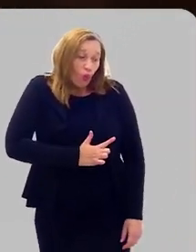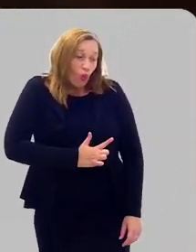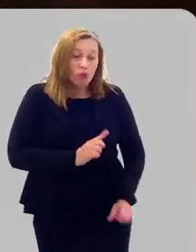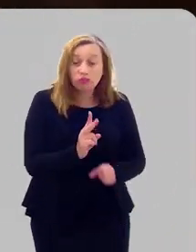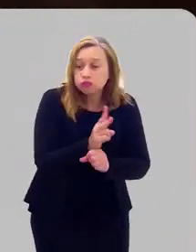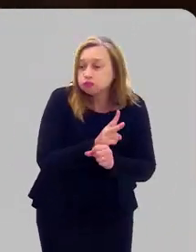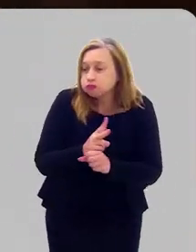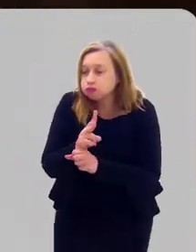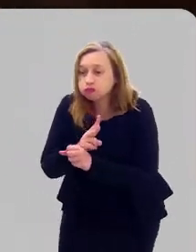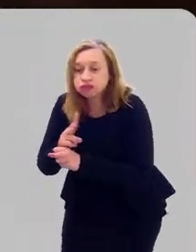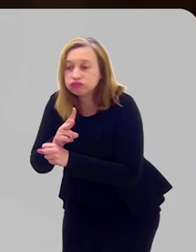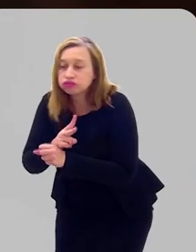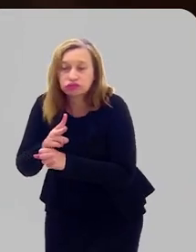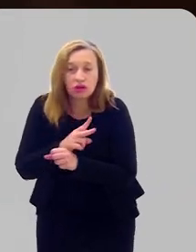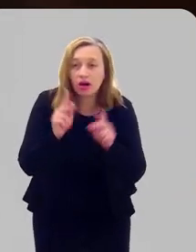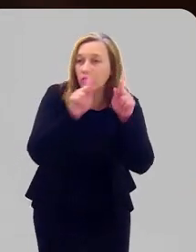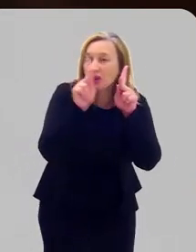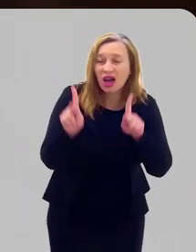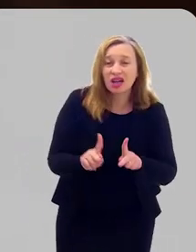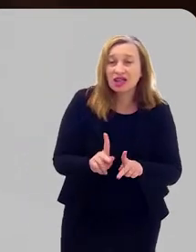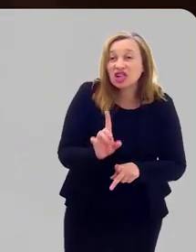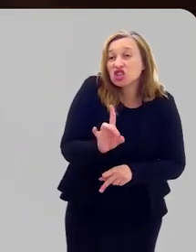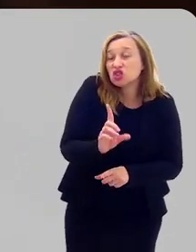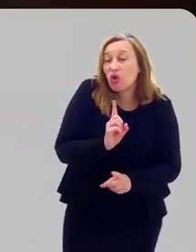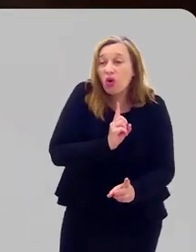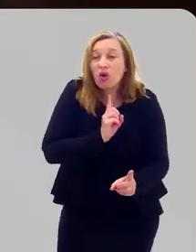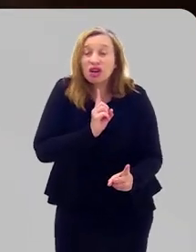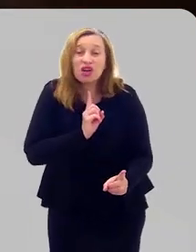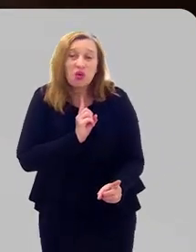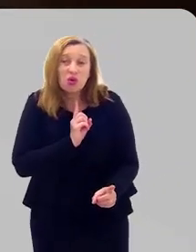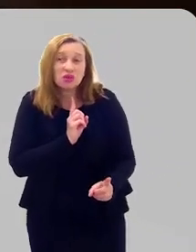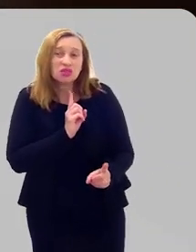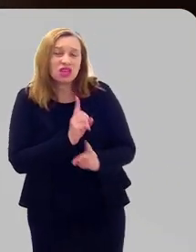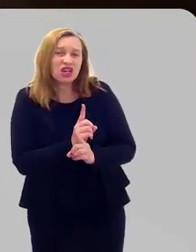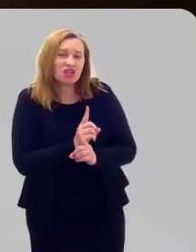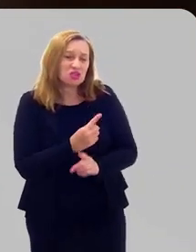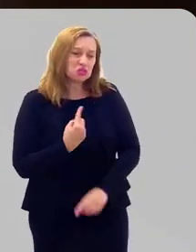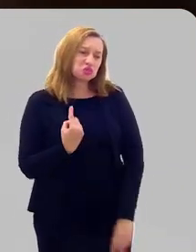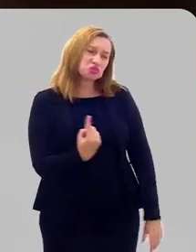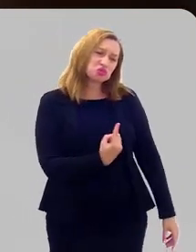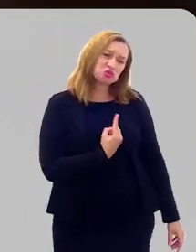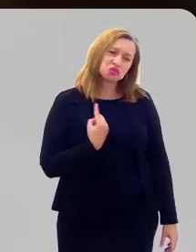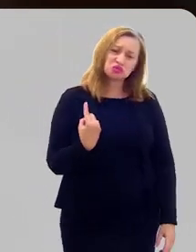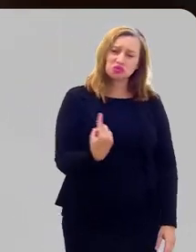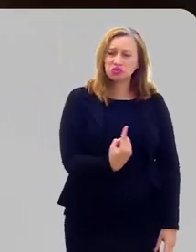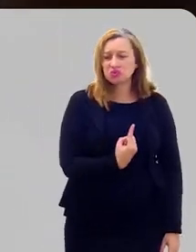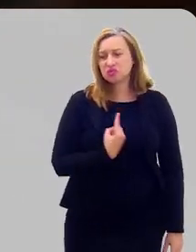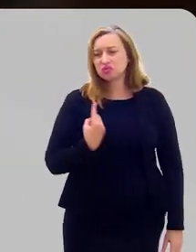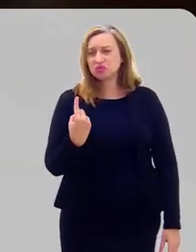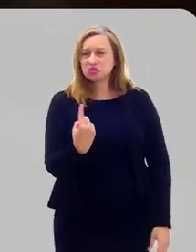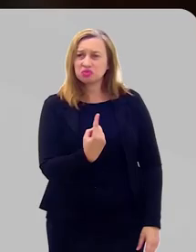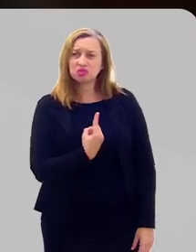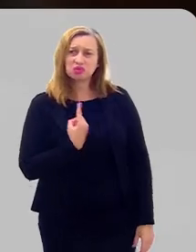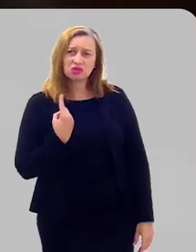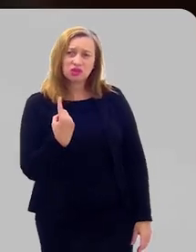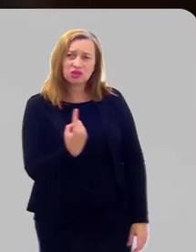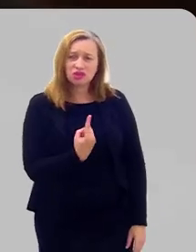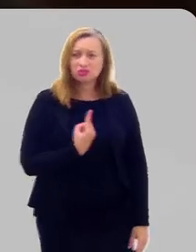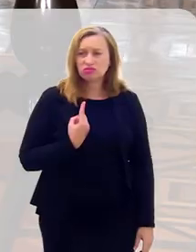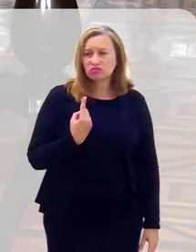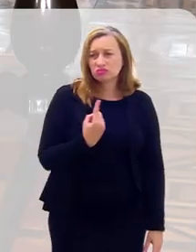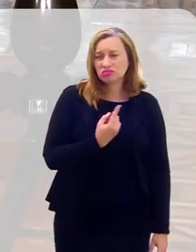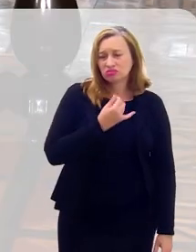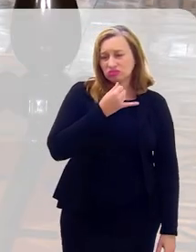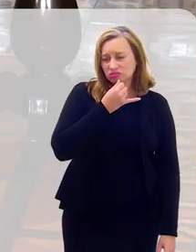buscava paz, mas só havia solidão. Estrada